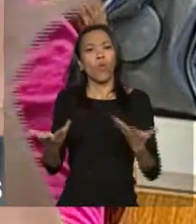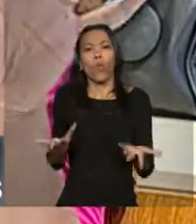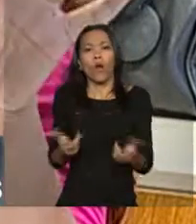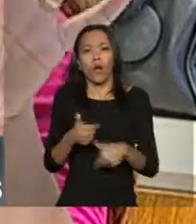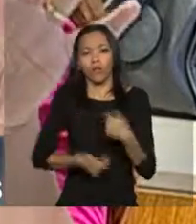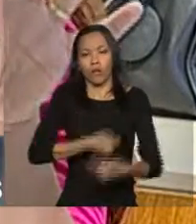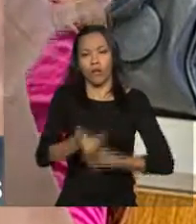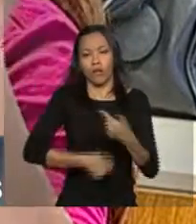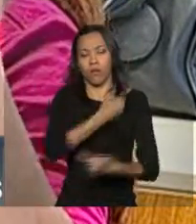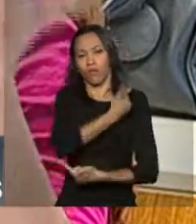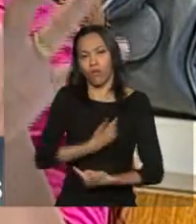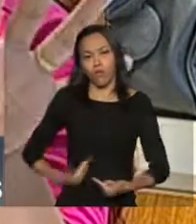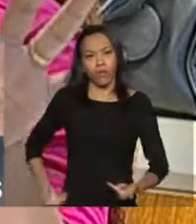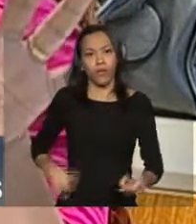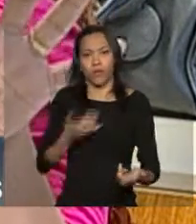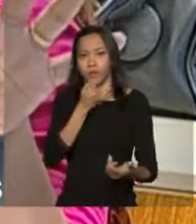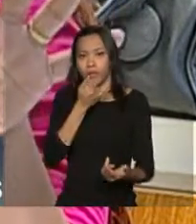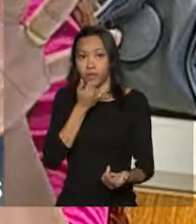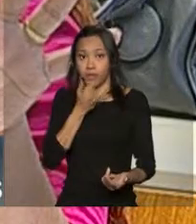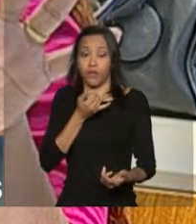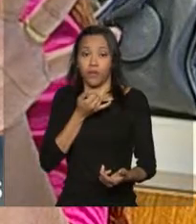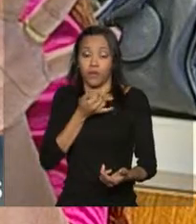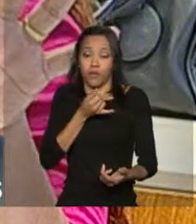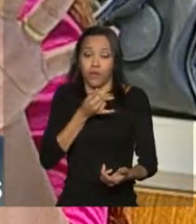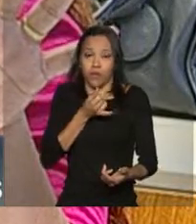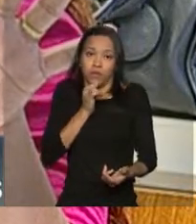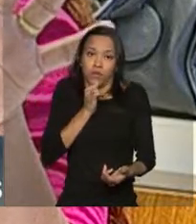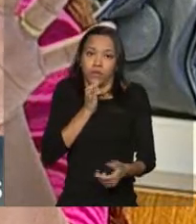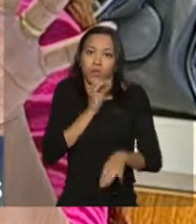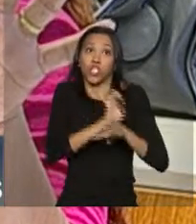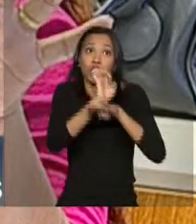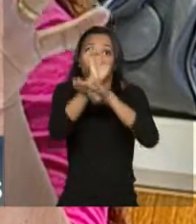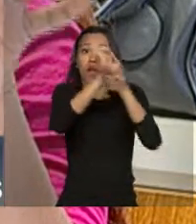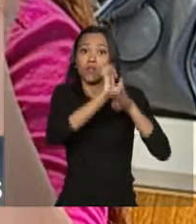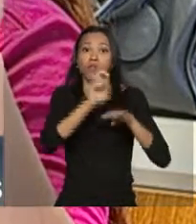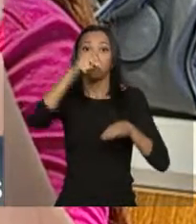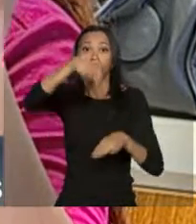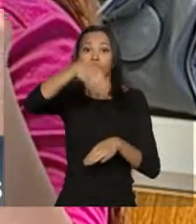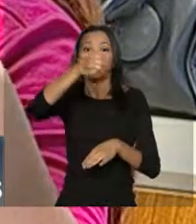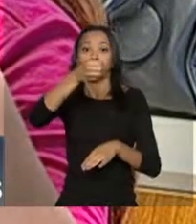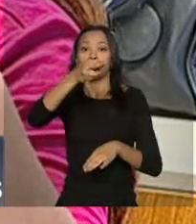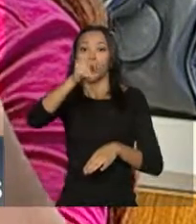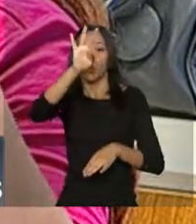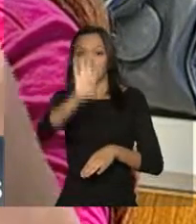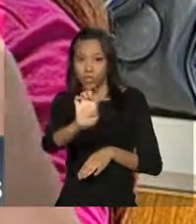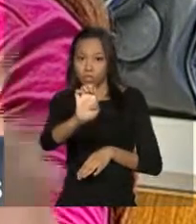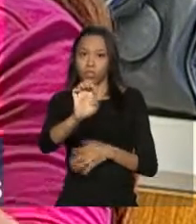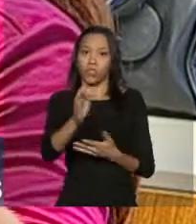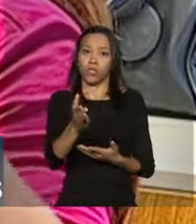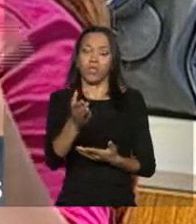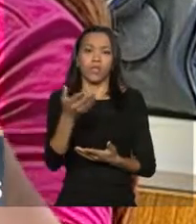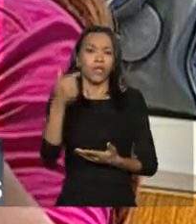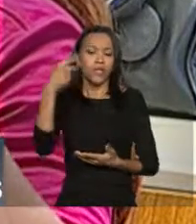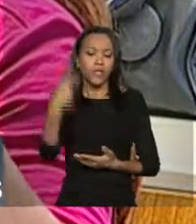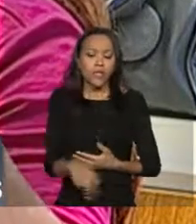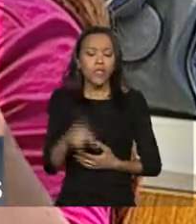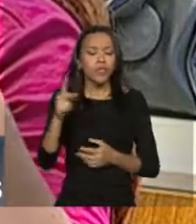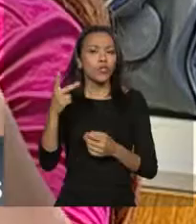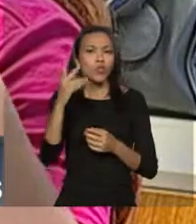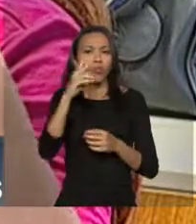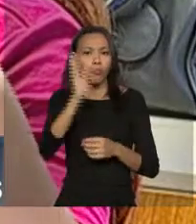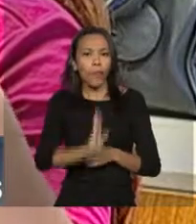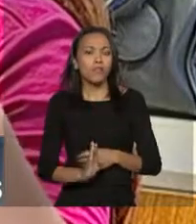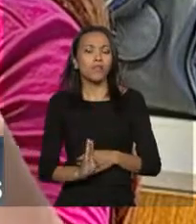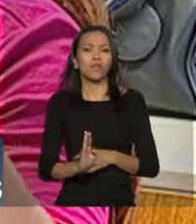ações do governo em relação aos estados do norte. E se o senhor tem números de quanto esse comércio no